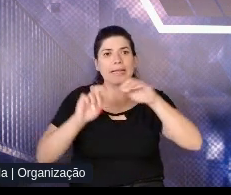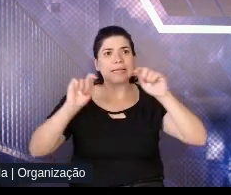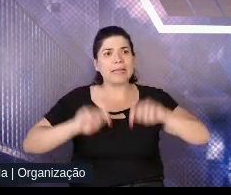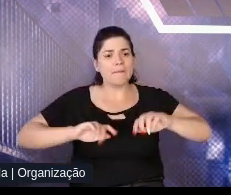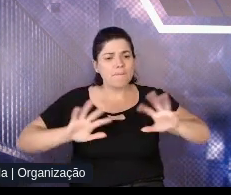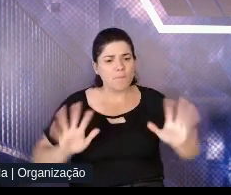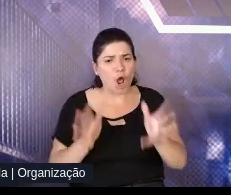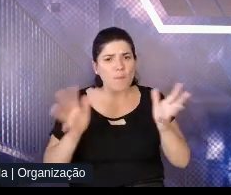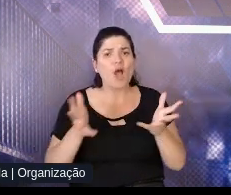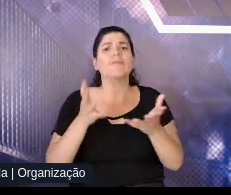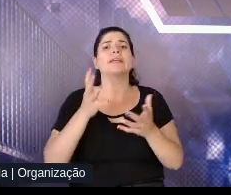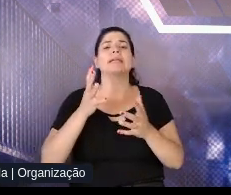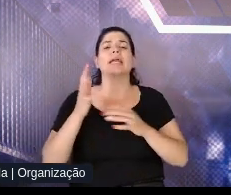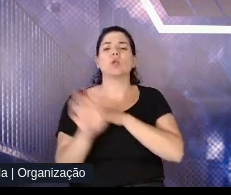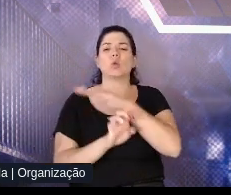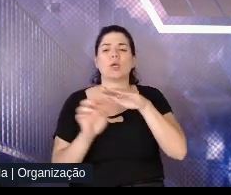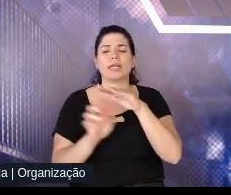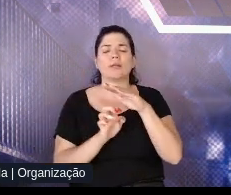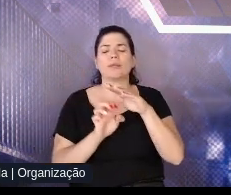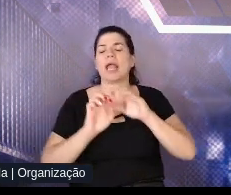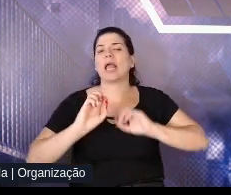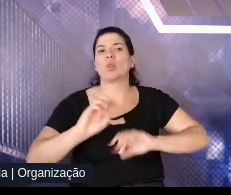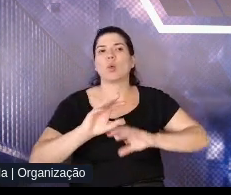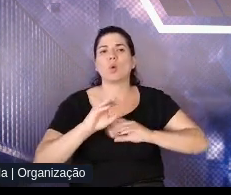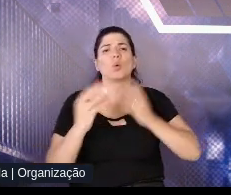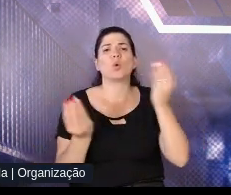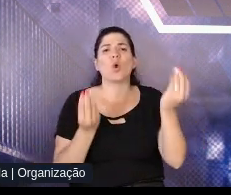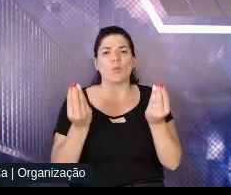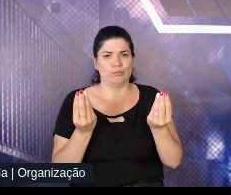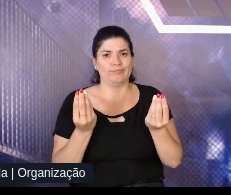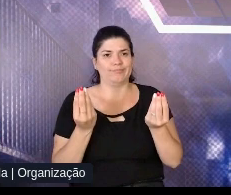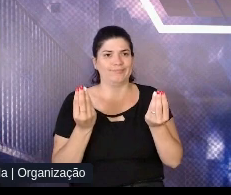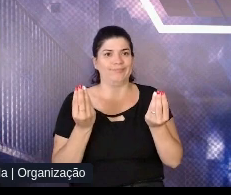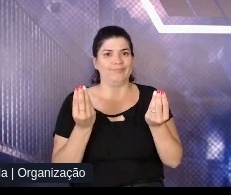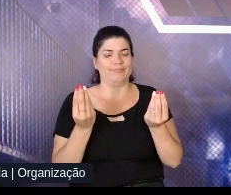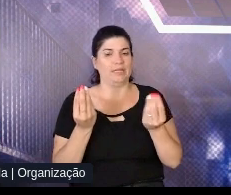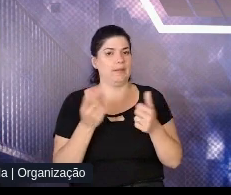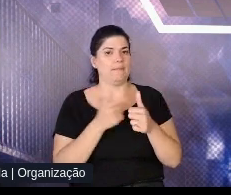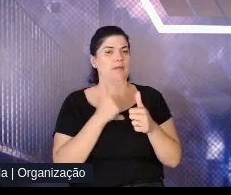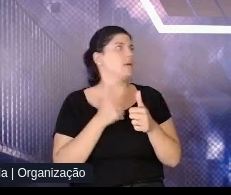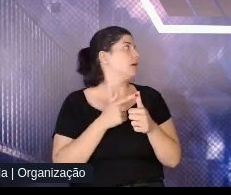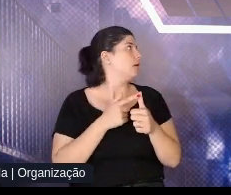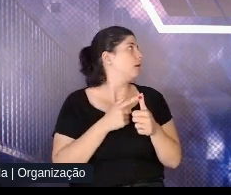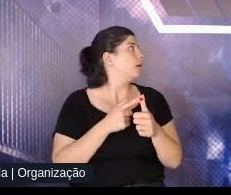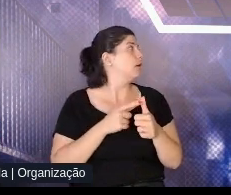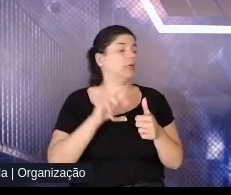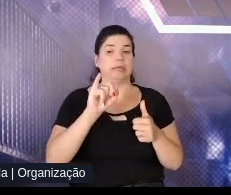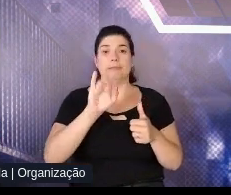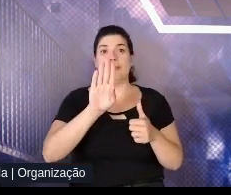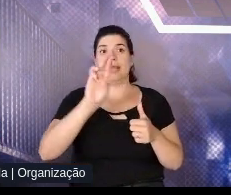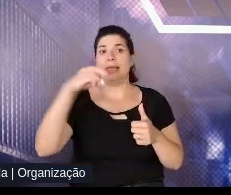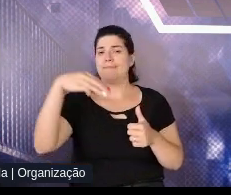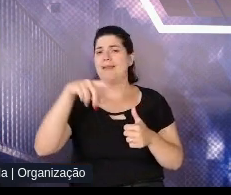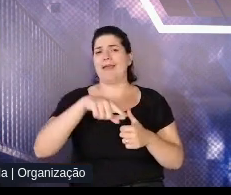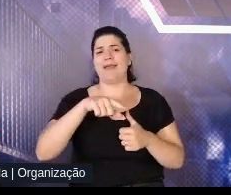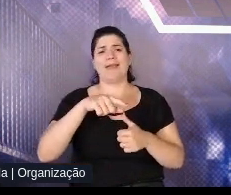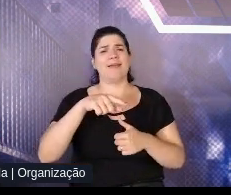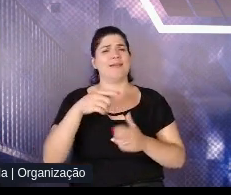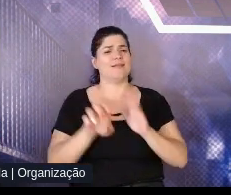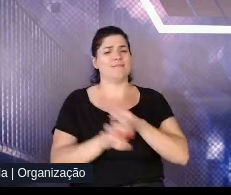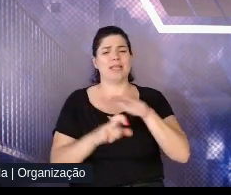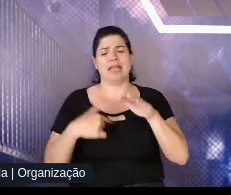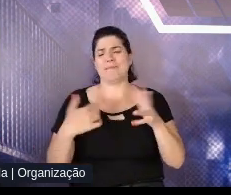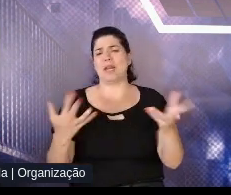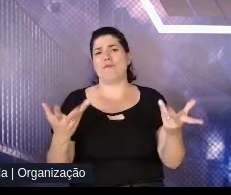inovação, eu trouxe 3 exemplos. O primeiro da IBM, essa empresa maravilhosa que eu tenho orgulho de